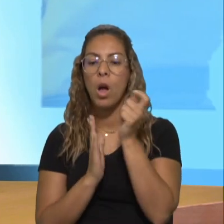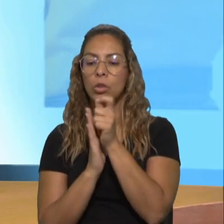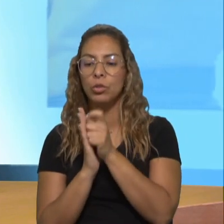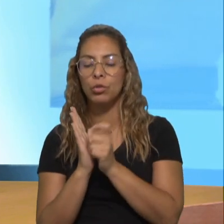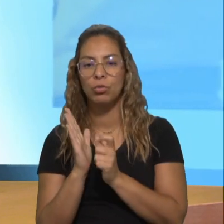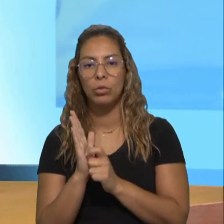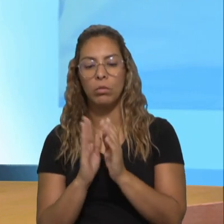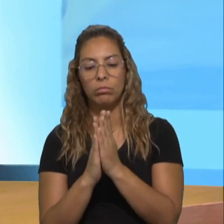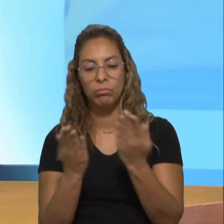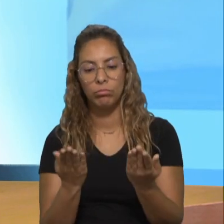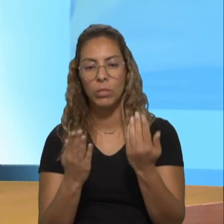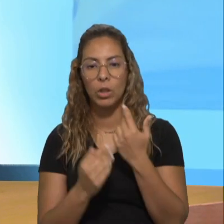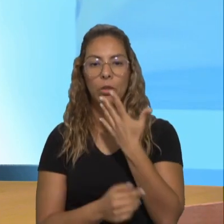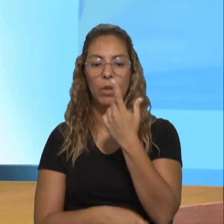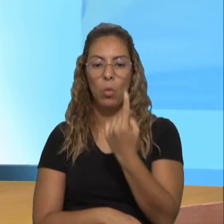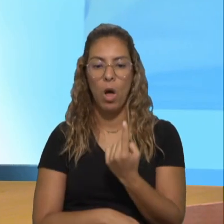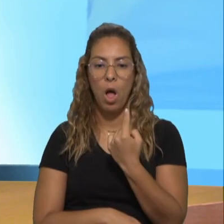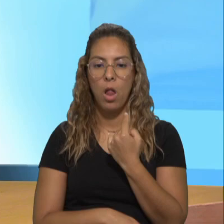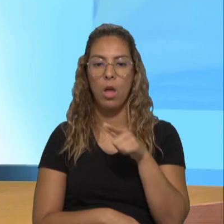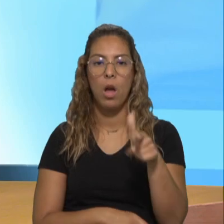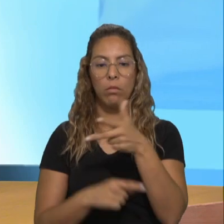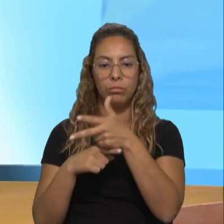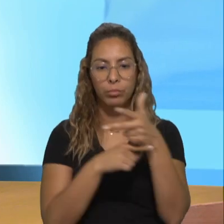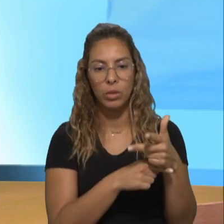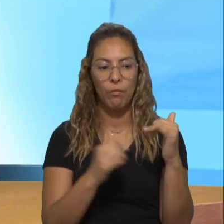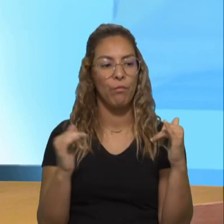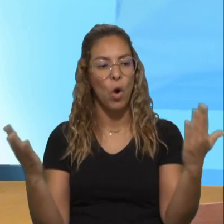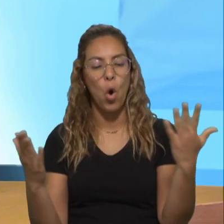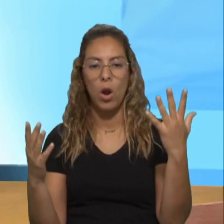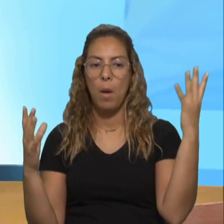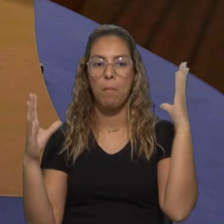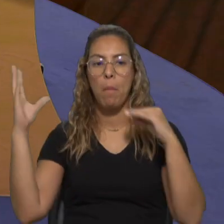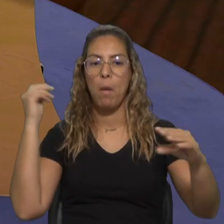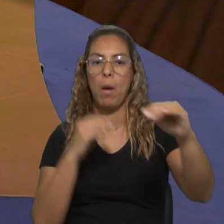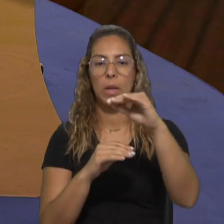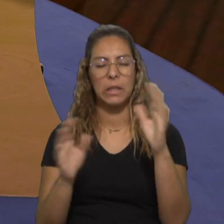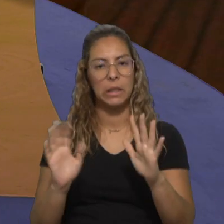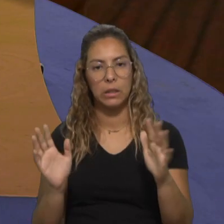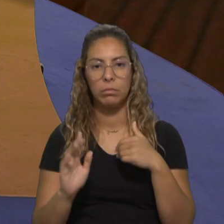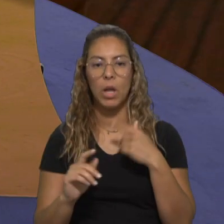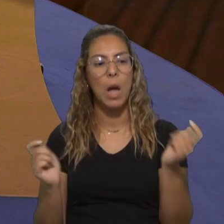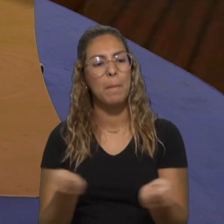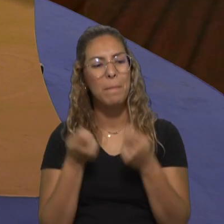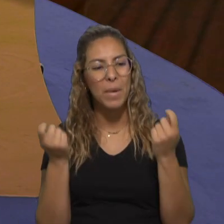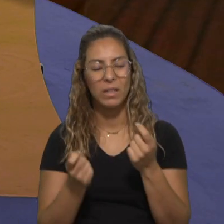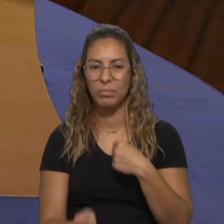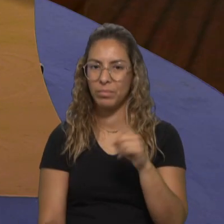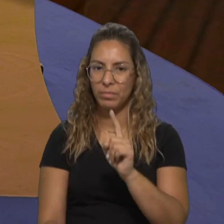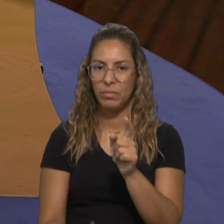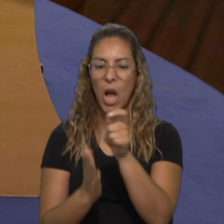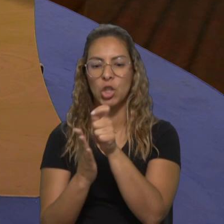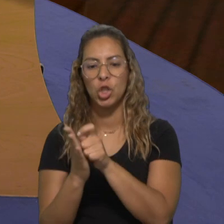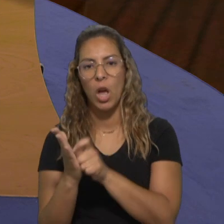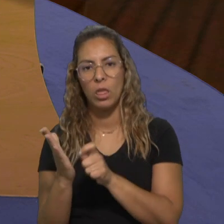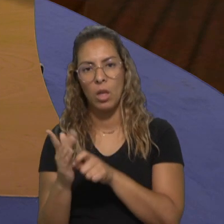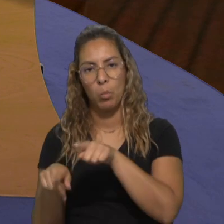partidos, individualmente, sem o barulho externo, do que propriamente a campanha eleitoral. Porque às vezes